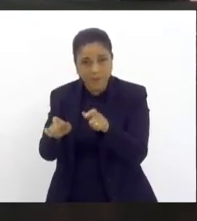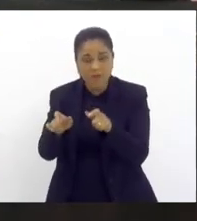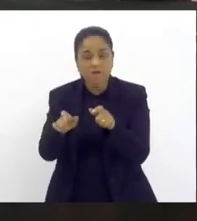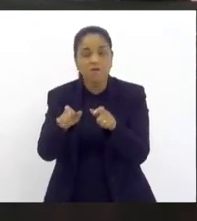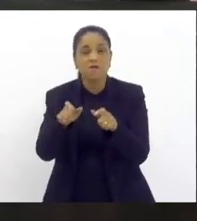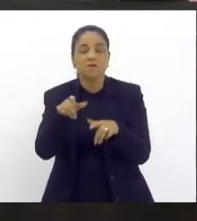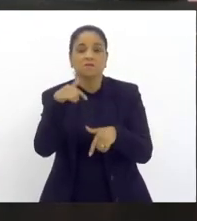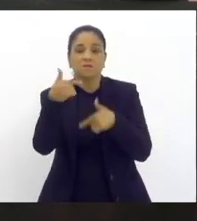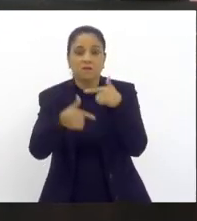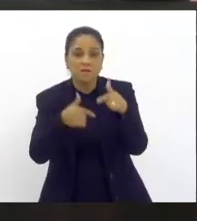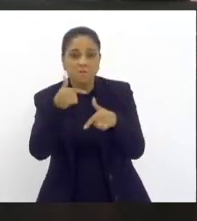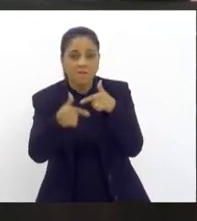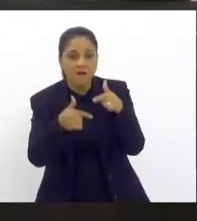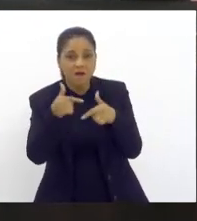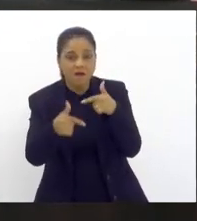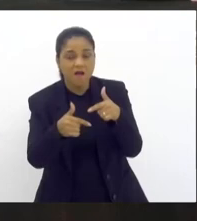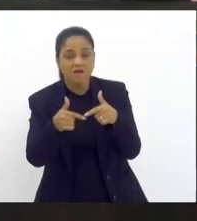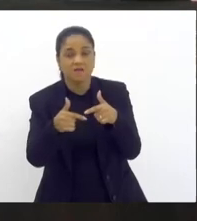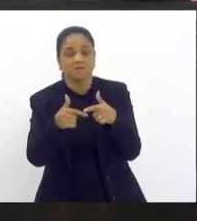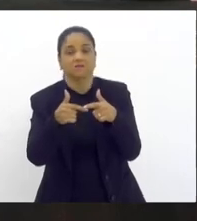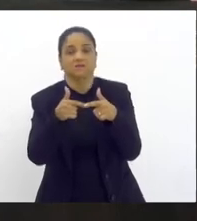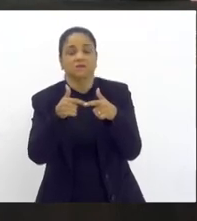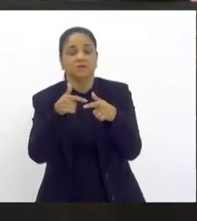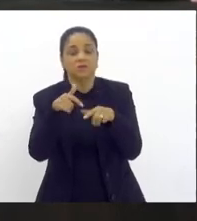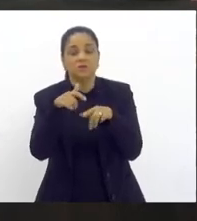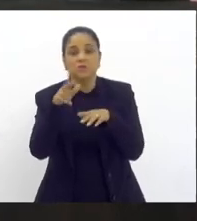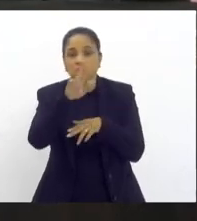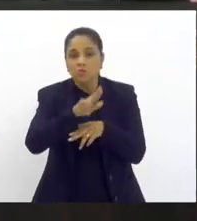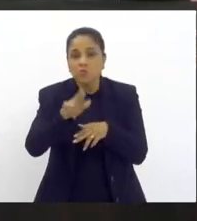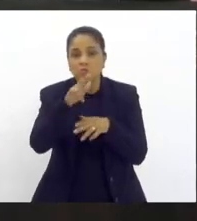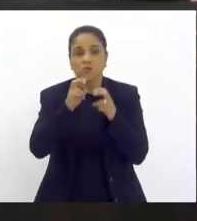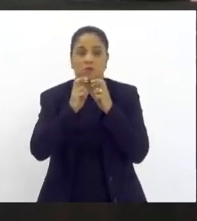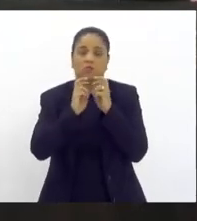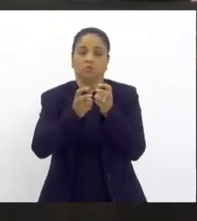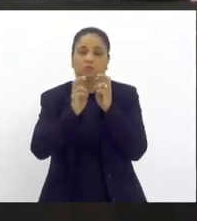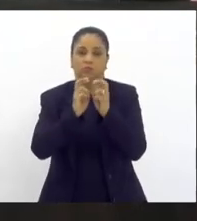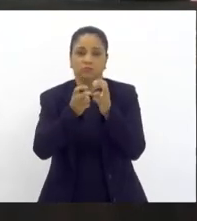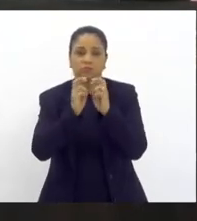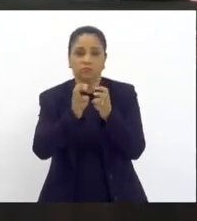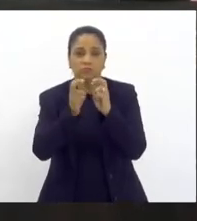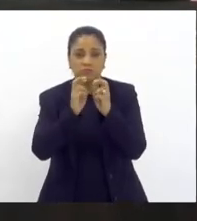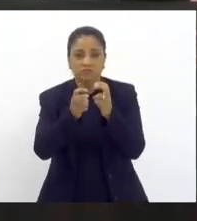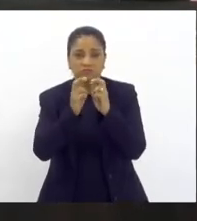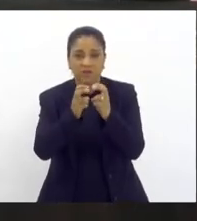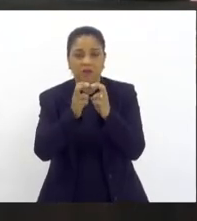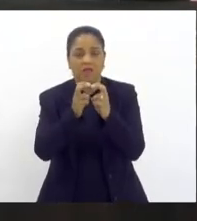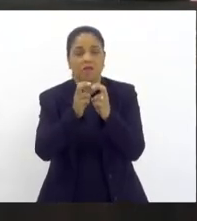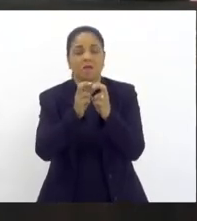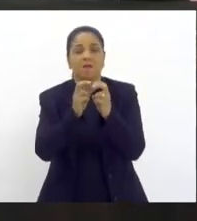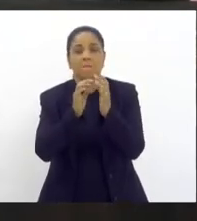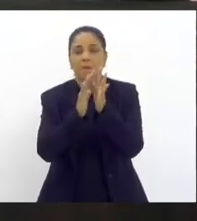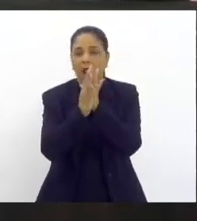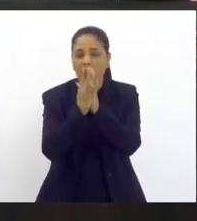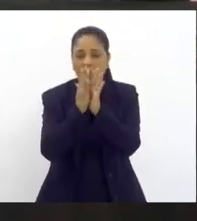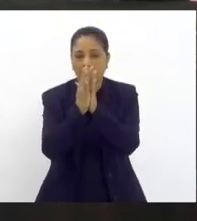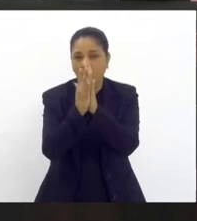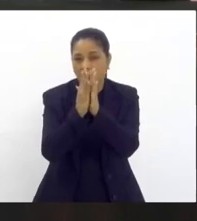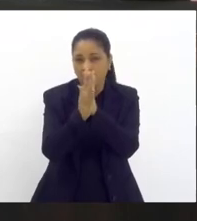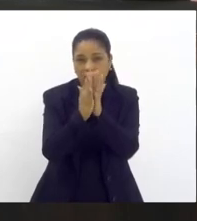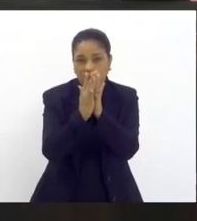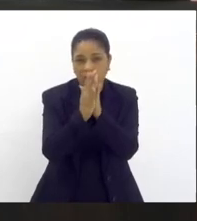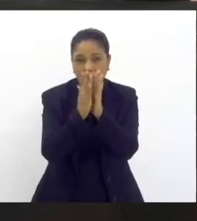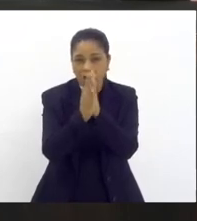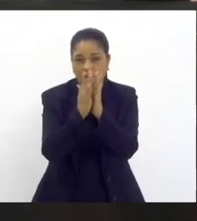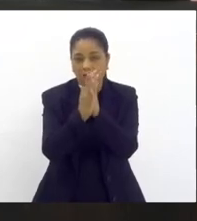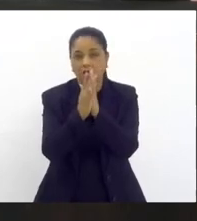famílias. É através do trem, que é o veículo que mais transporta pessoas em massa, que aquela